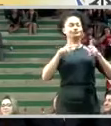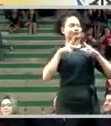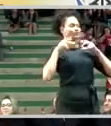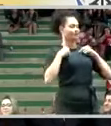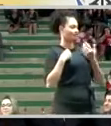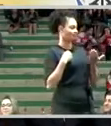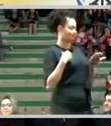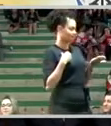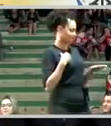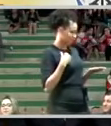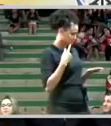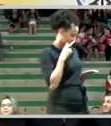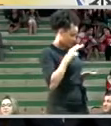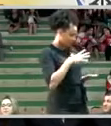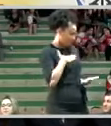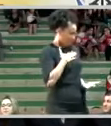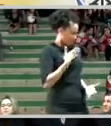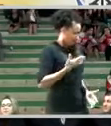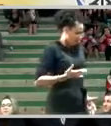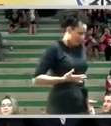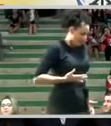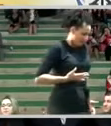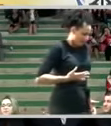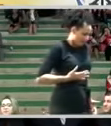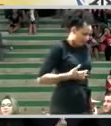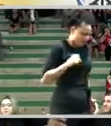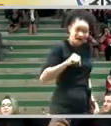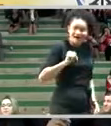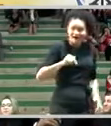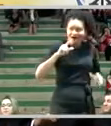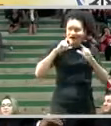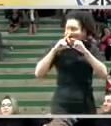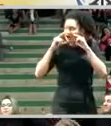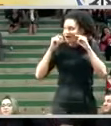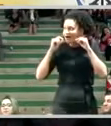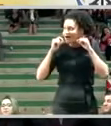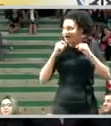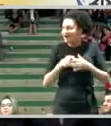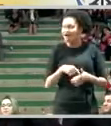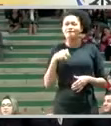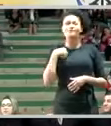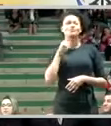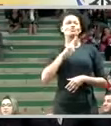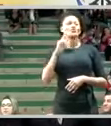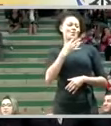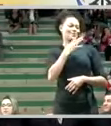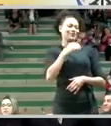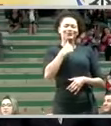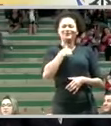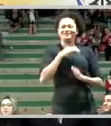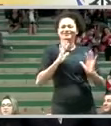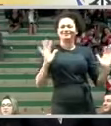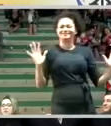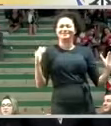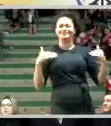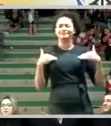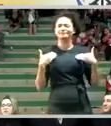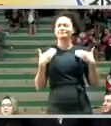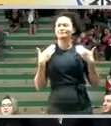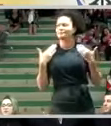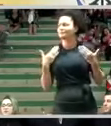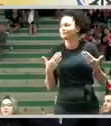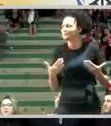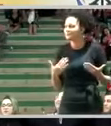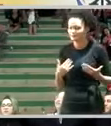pasmou, parou. Aqui em Alagoas, ele ouvia falar do meu nome, mas não conhecia. Quando eu parei, que ele veio